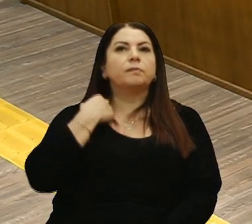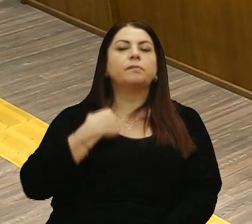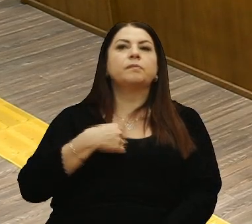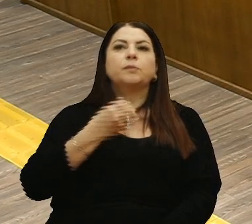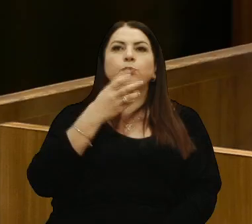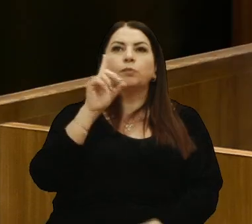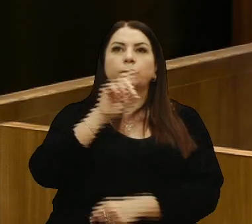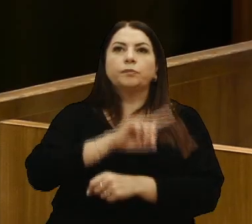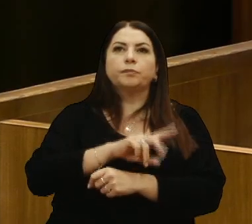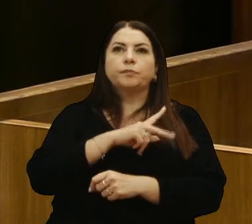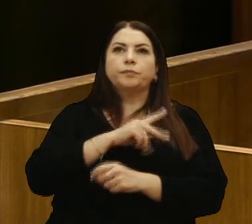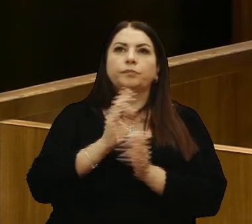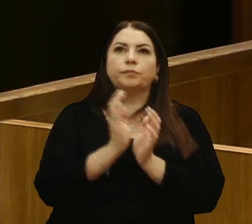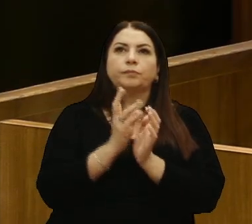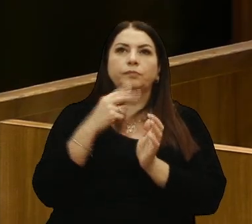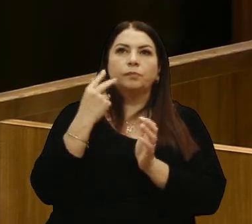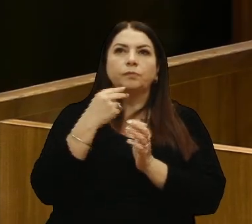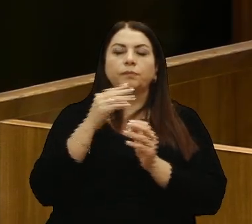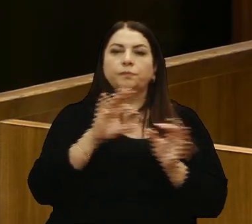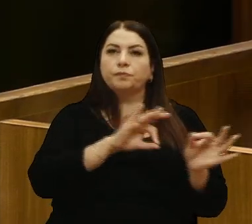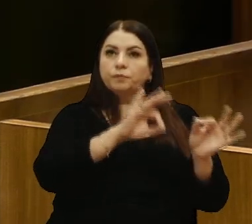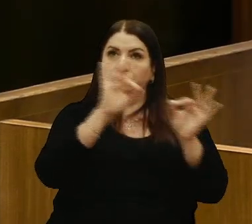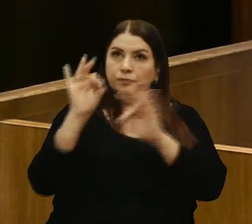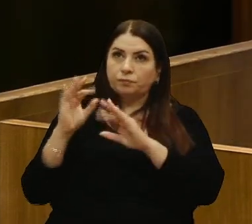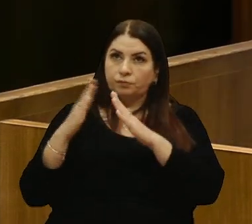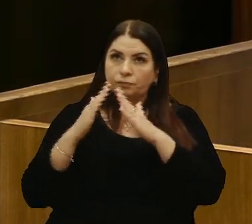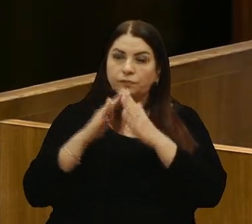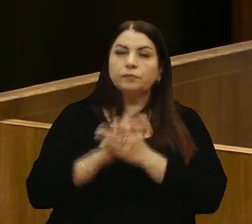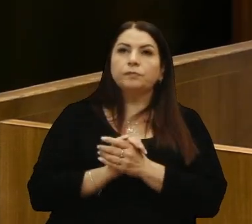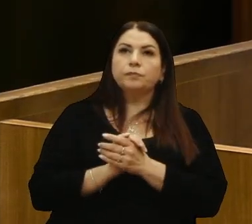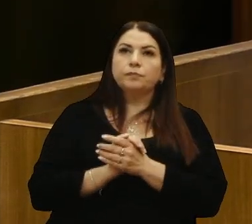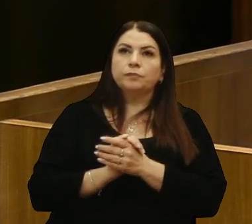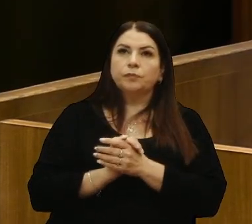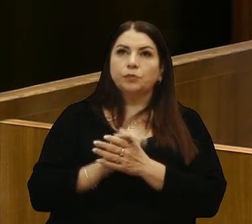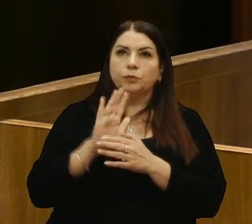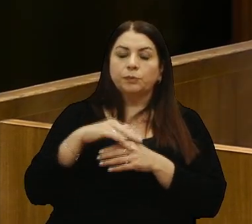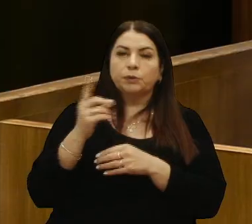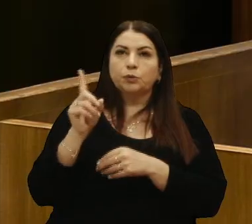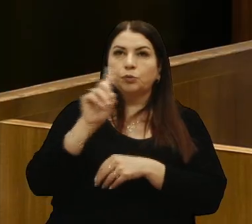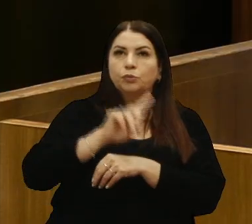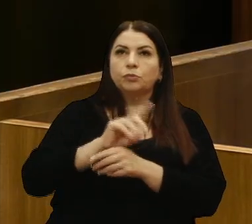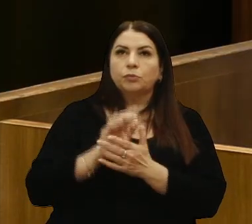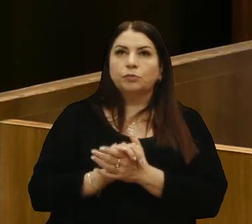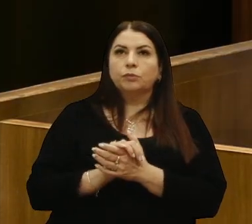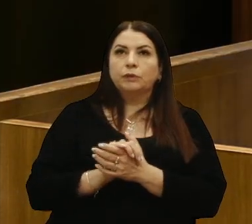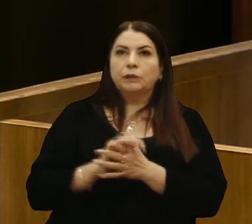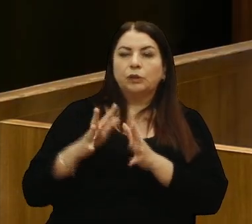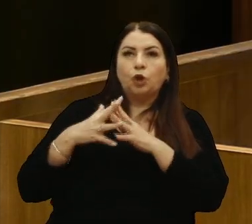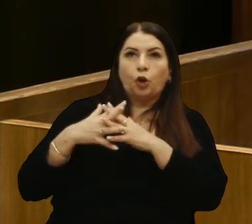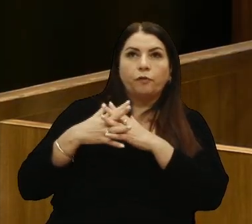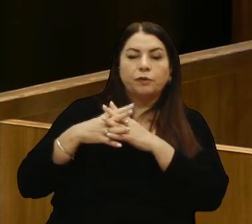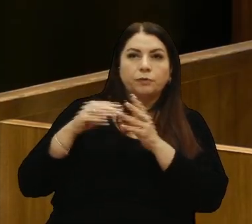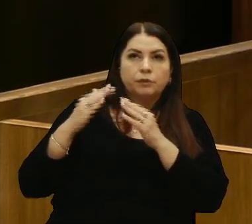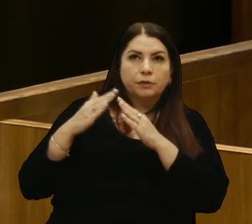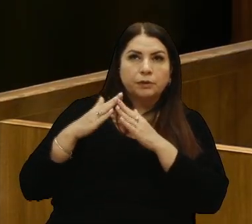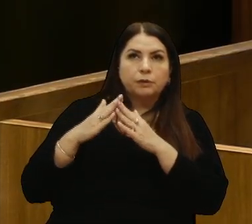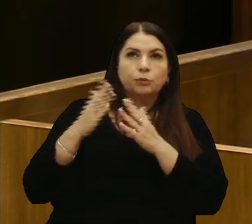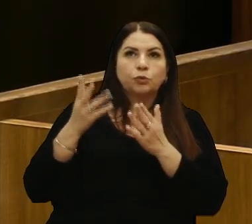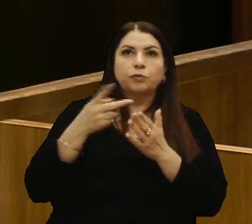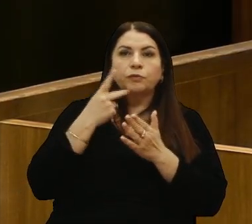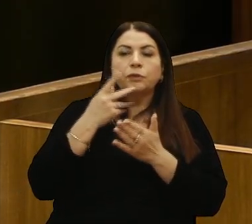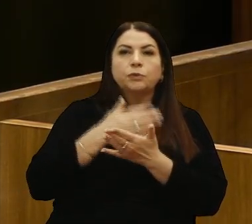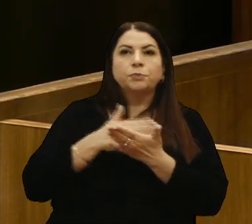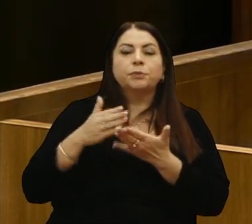Bom dia, presidente, colegas vereadores, quem nos assiste de casa. Hoje mais um dia polêmico na casa, mas hoje eu queria